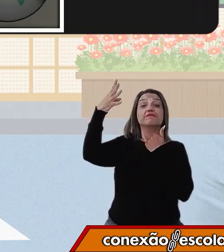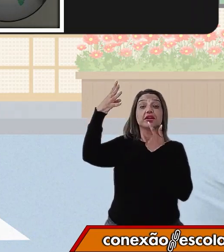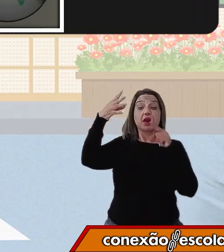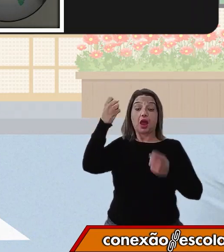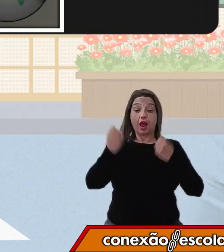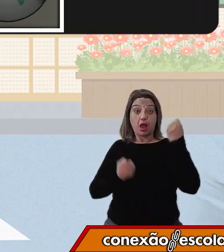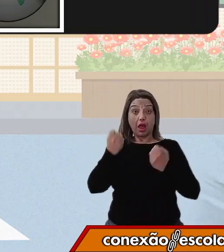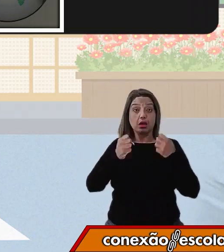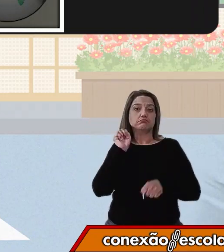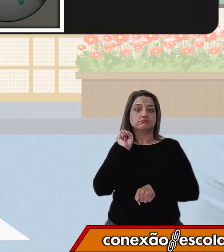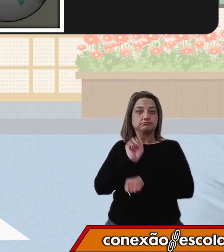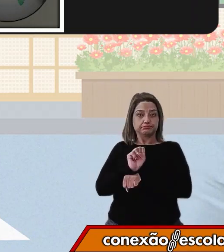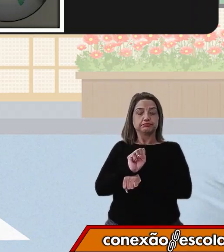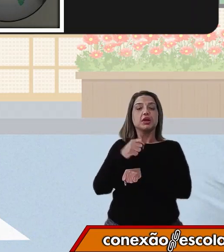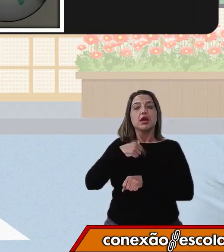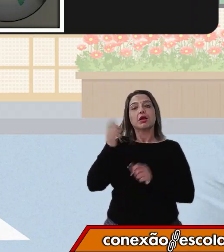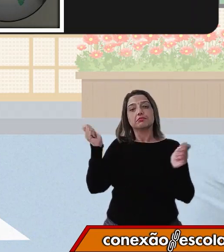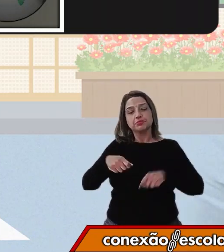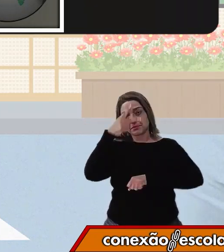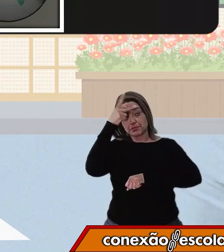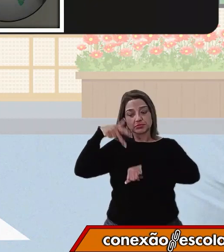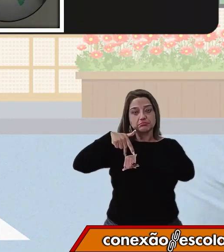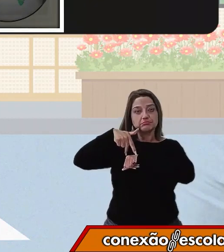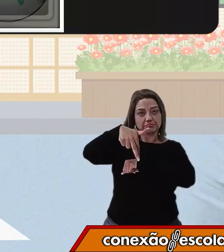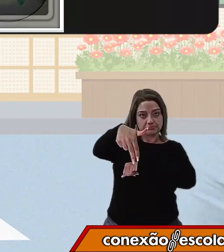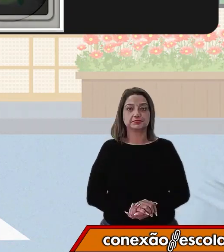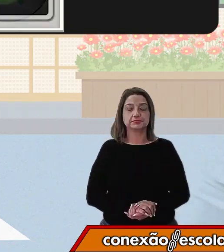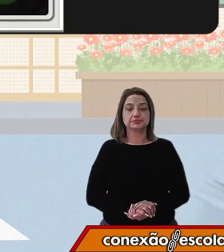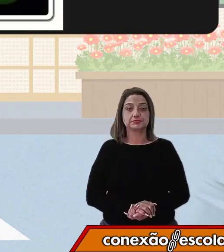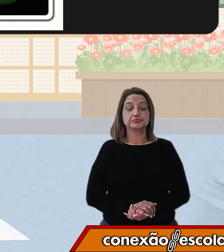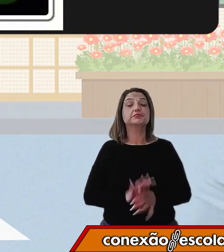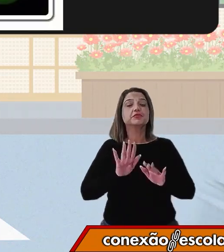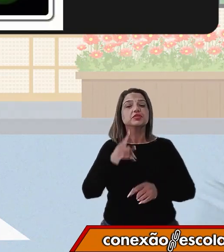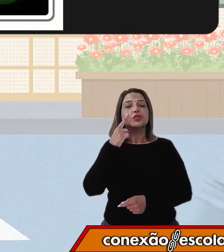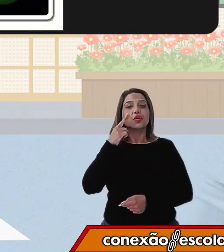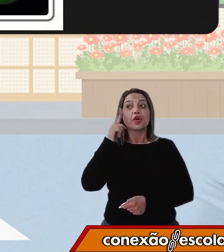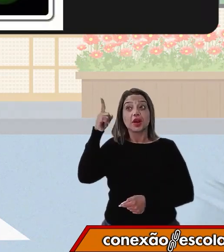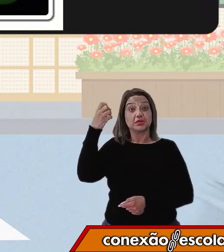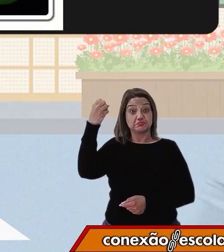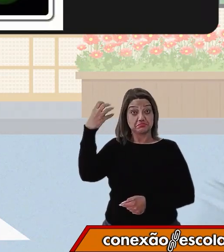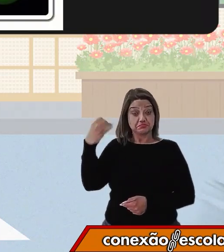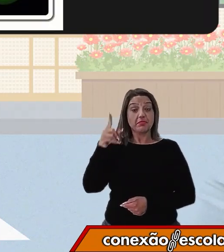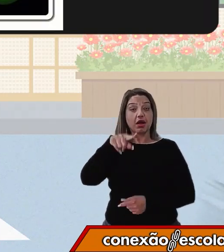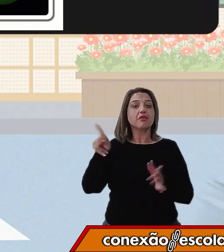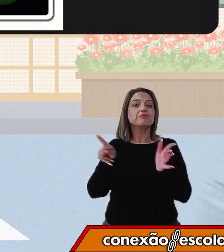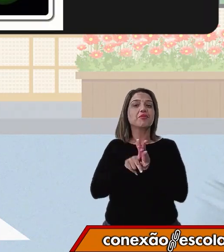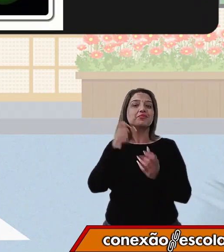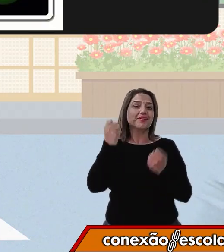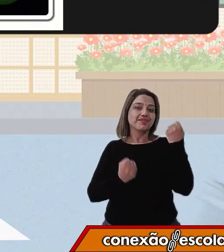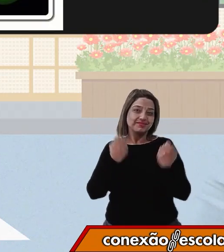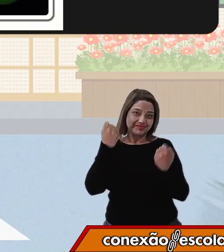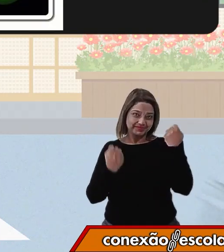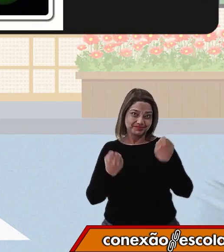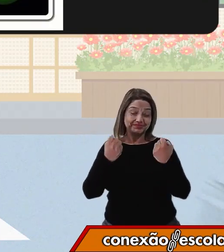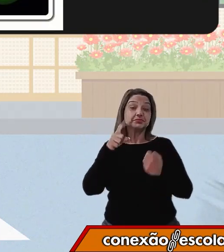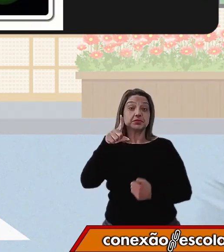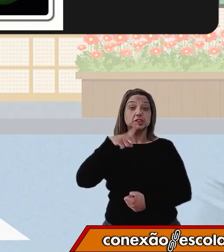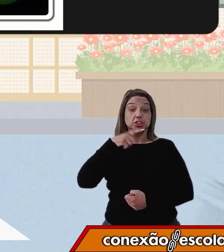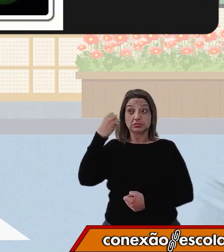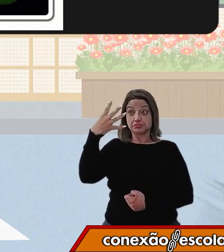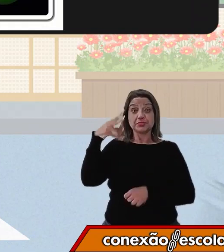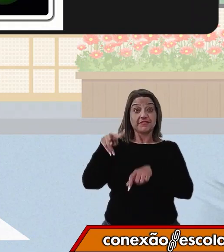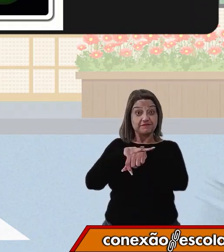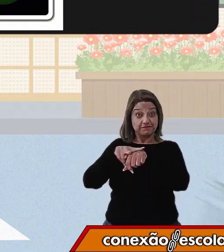para os veículos dando passagem aos pedestres já esse é o semáforo dos veículos quando